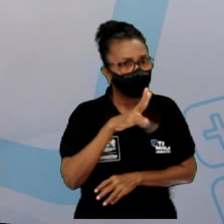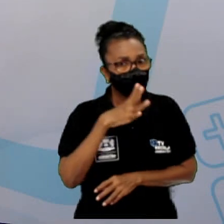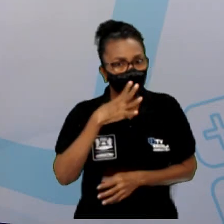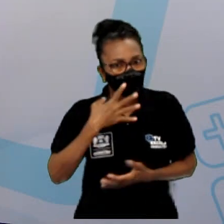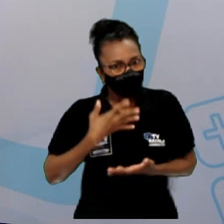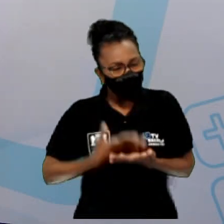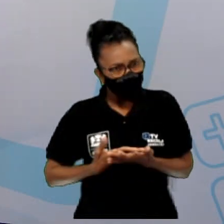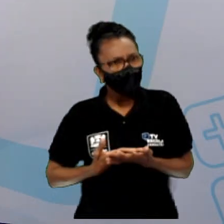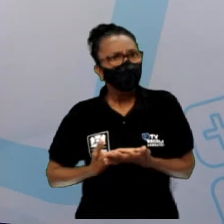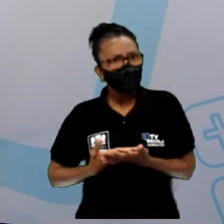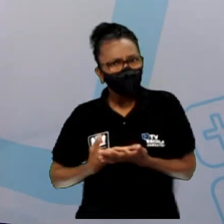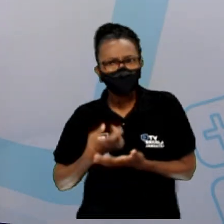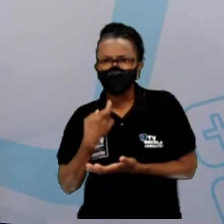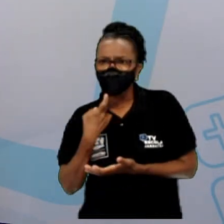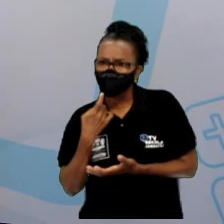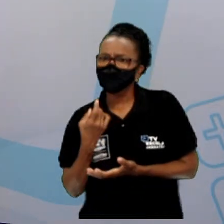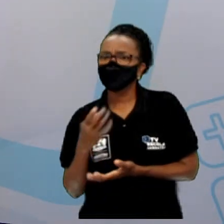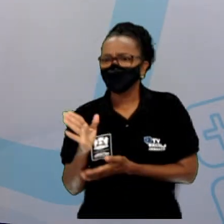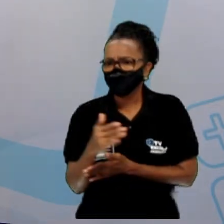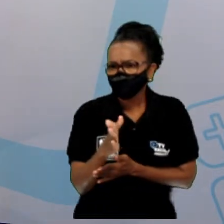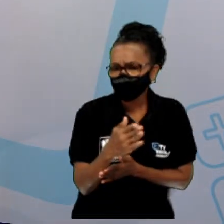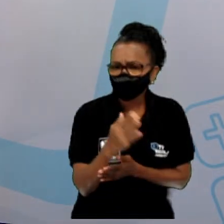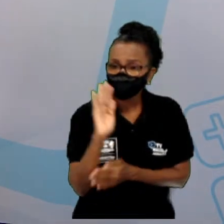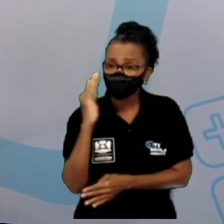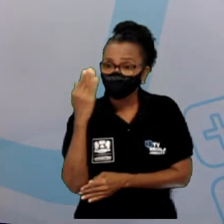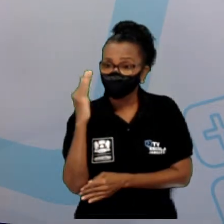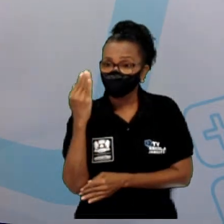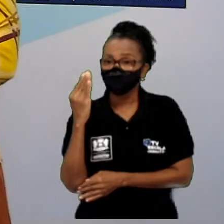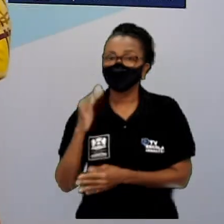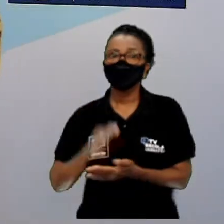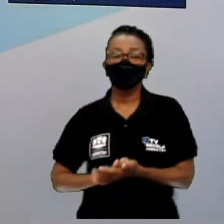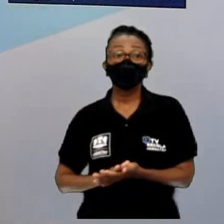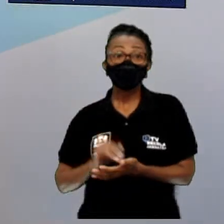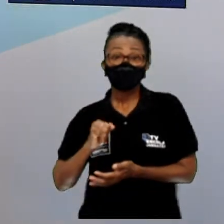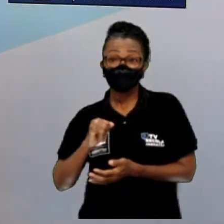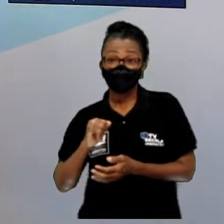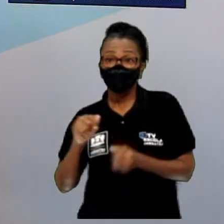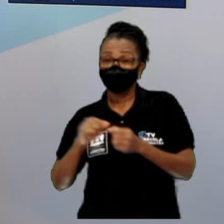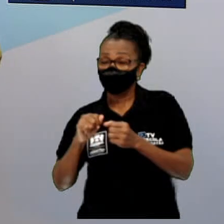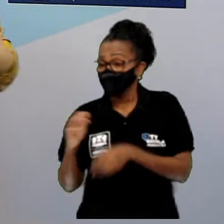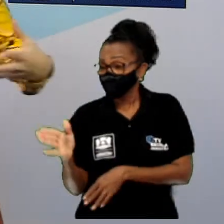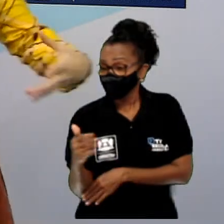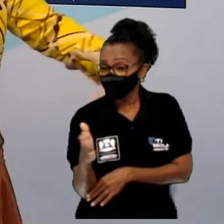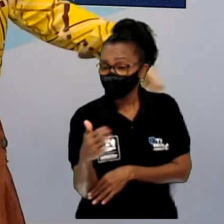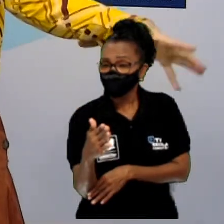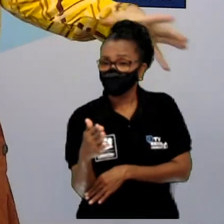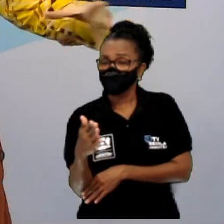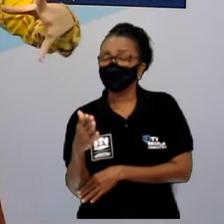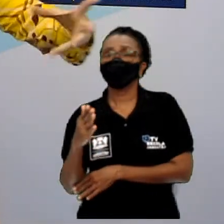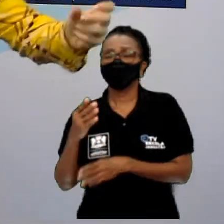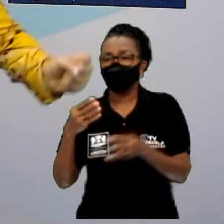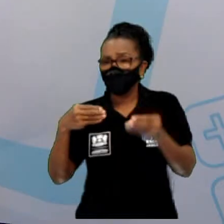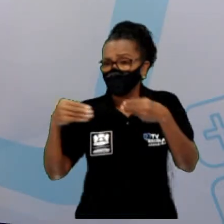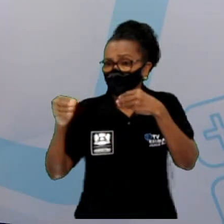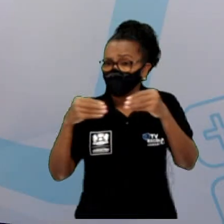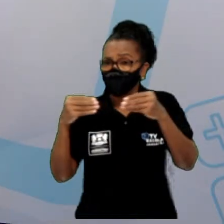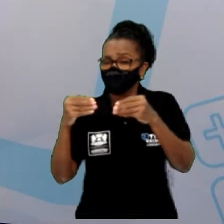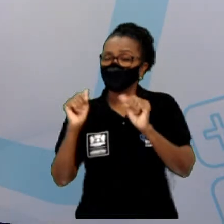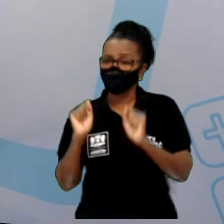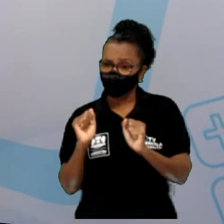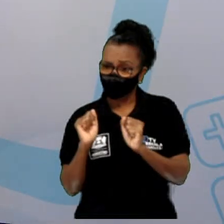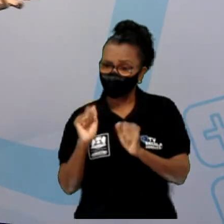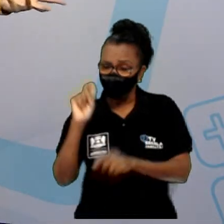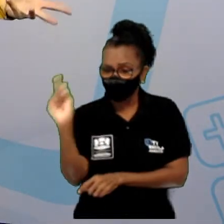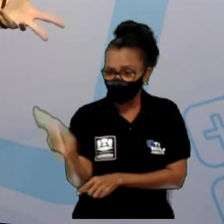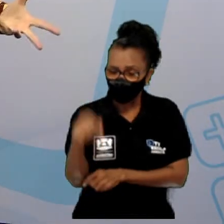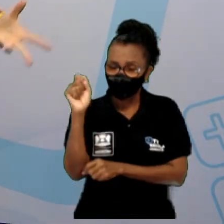decoração que foi feita com os peixinhos de madeira. Se eu fizer o peixinho de plástico, ele pode servir para uma pescaria, né, para a gente brincar